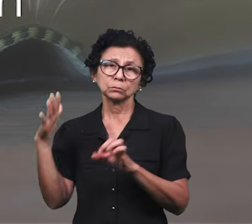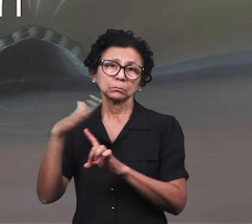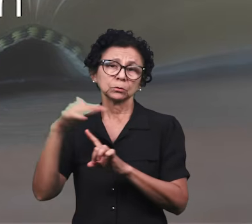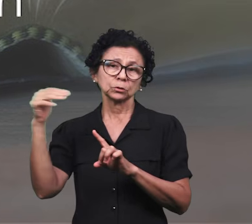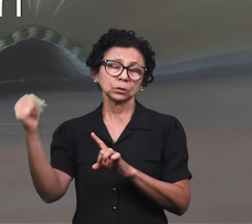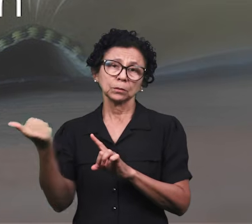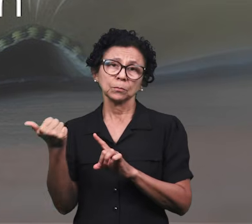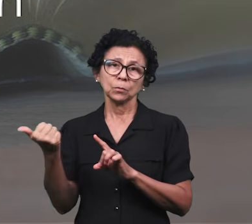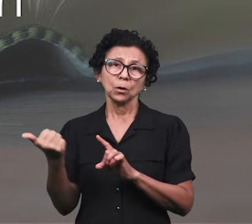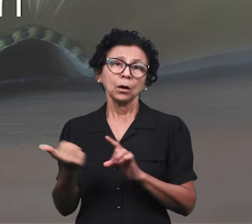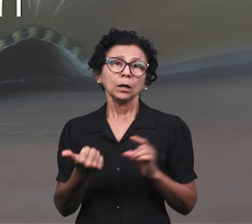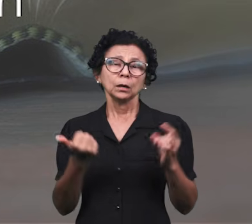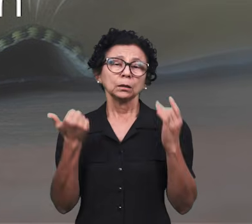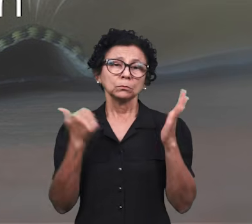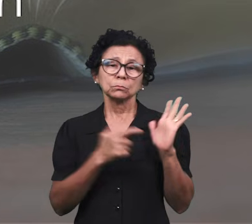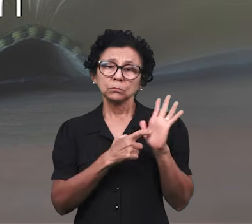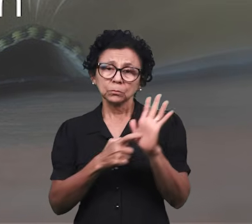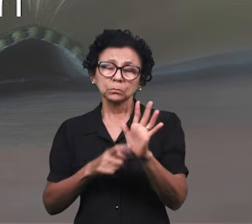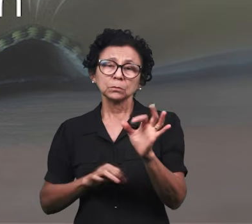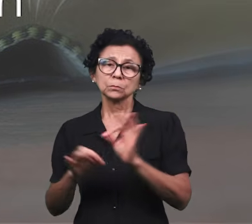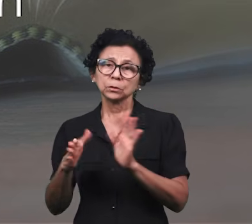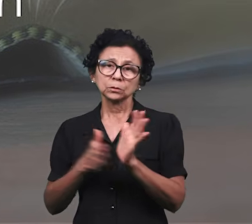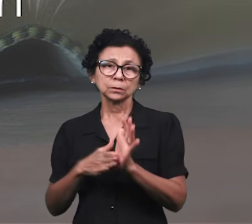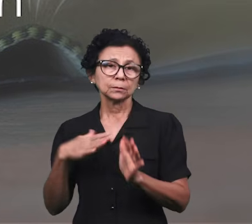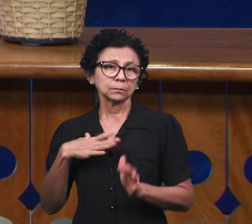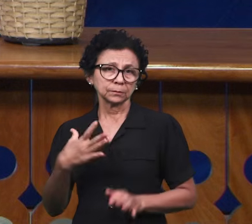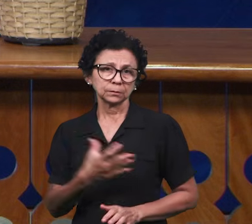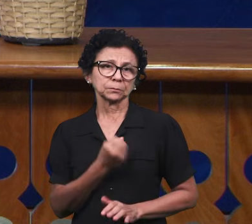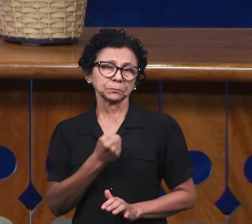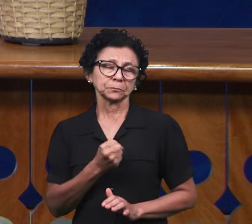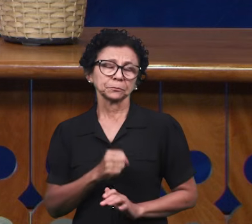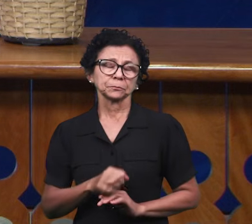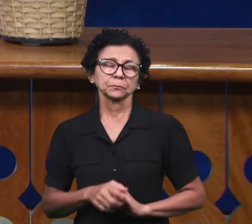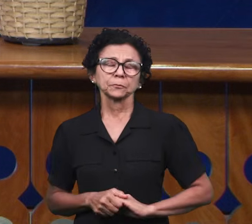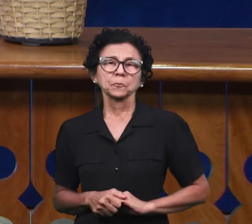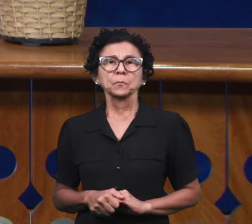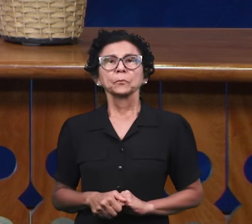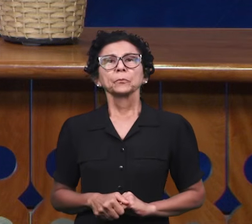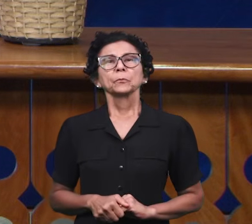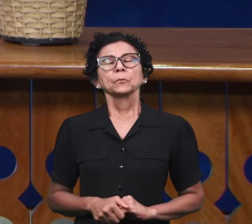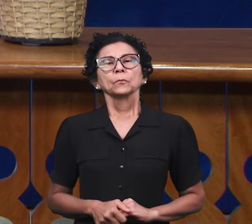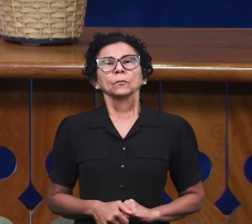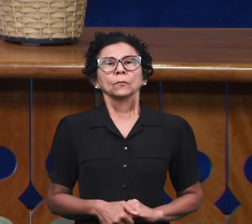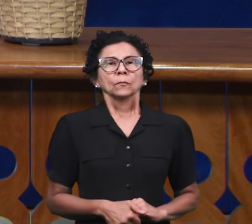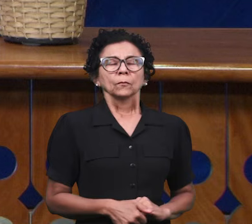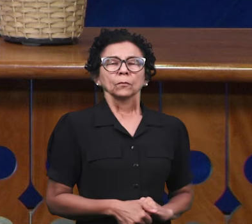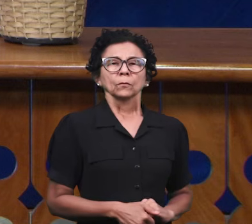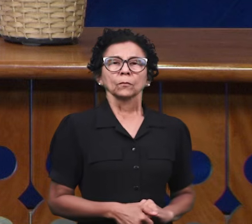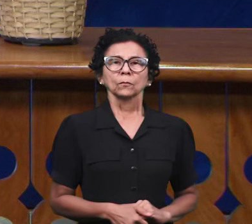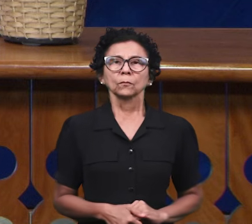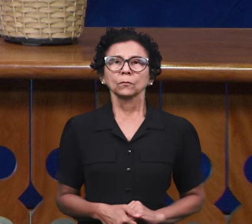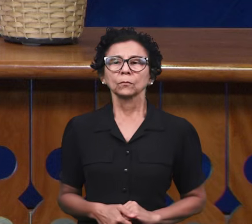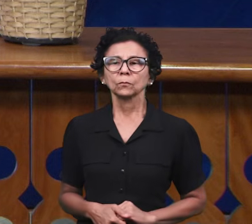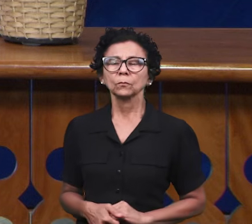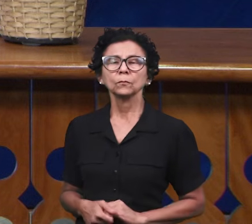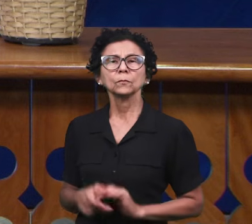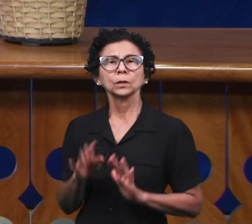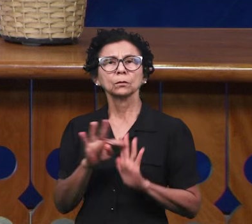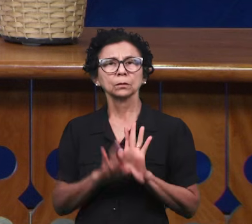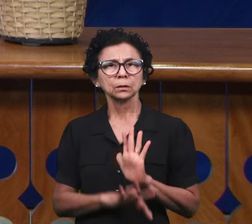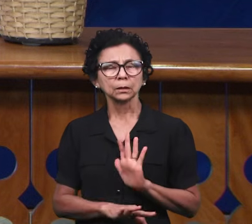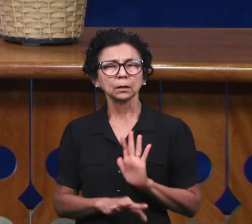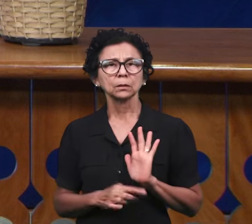com Ele ali no ato da salvação. Meus irmãos, e o texto base, ele fala